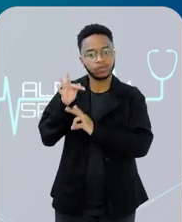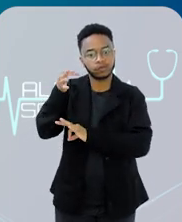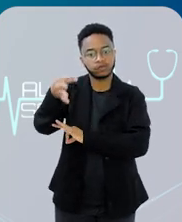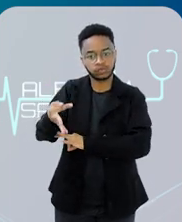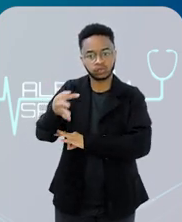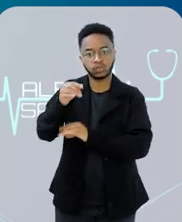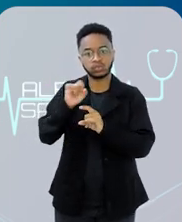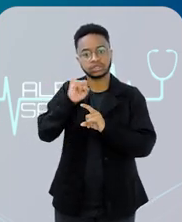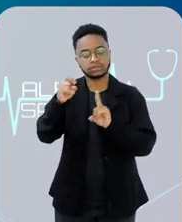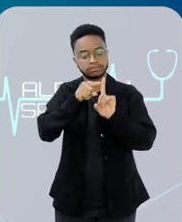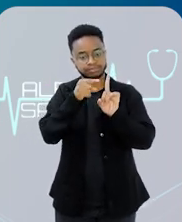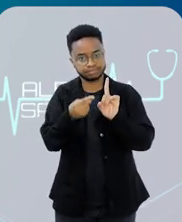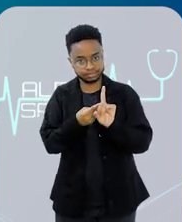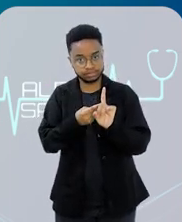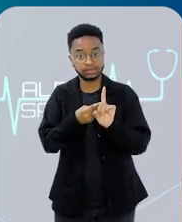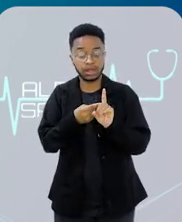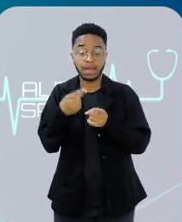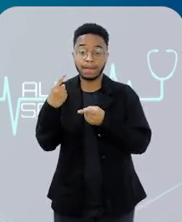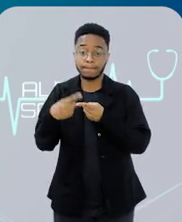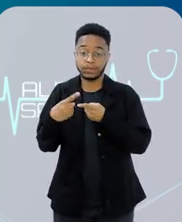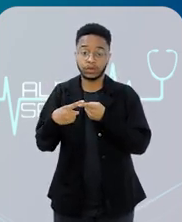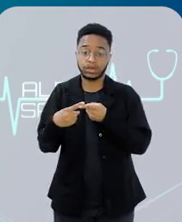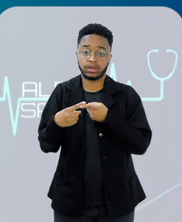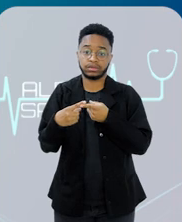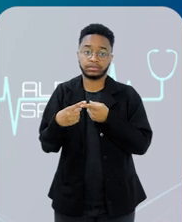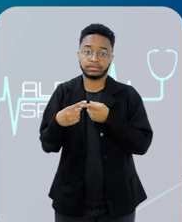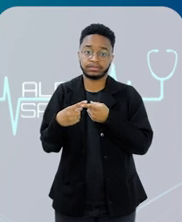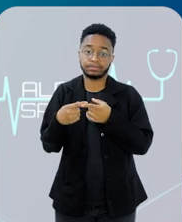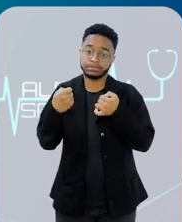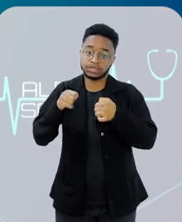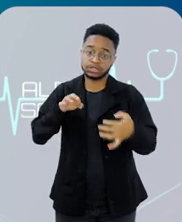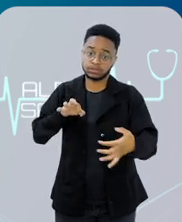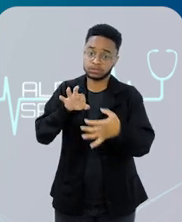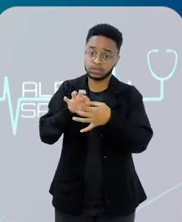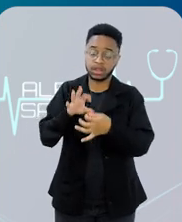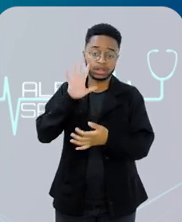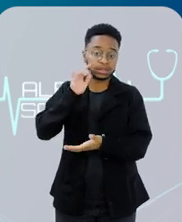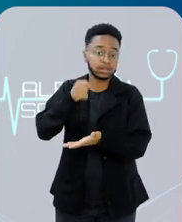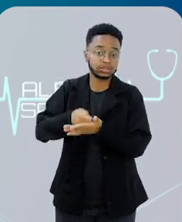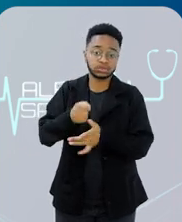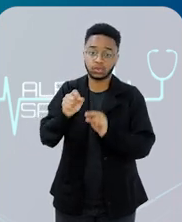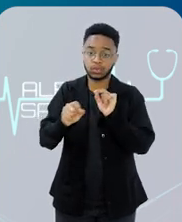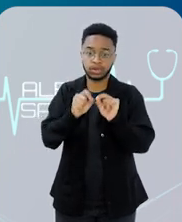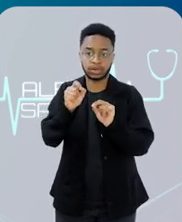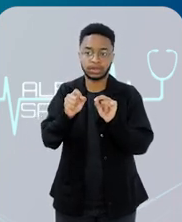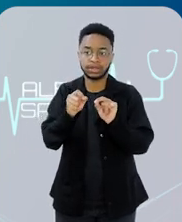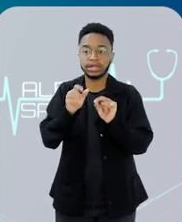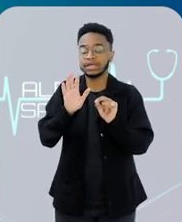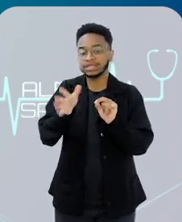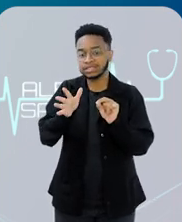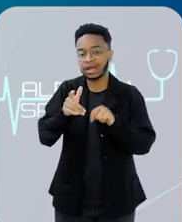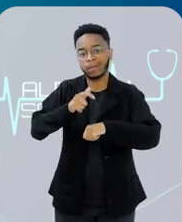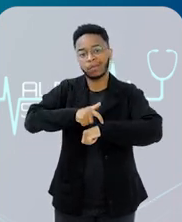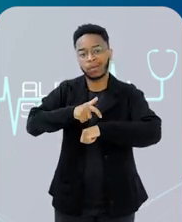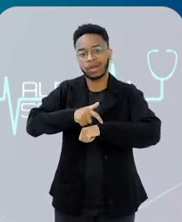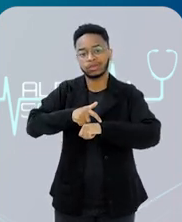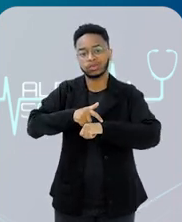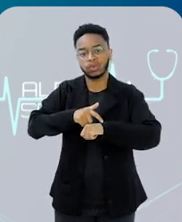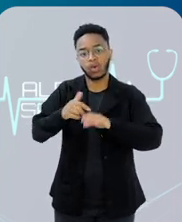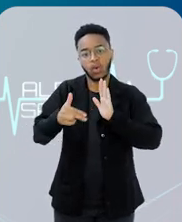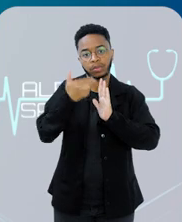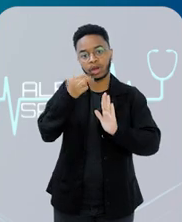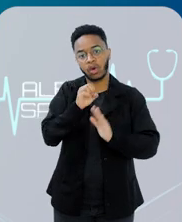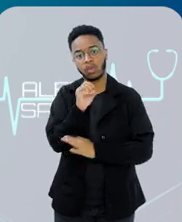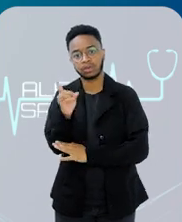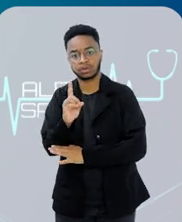uma possível gestação, etc., para que isso seja juntado à decisão de se já estar no momento de